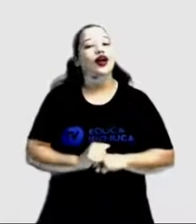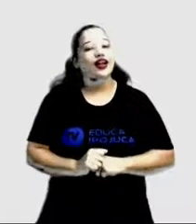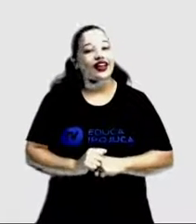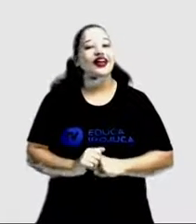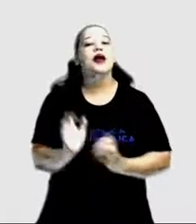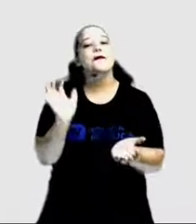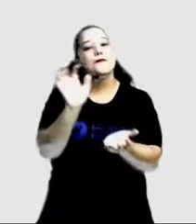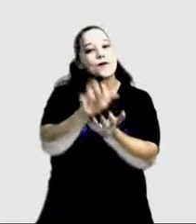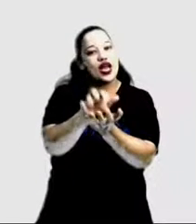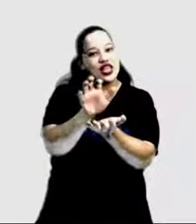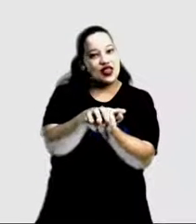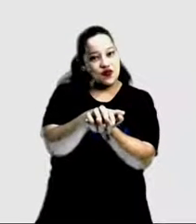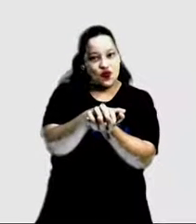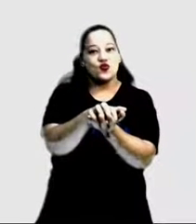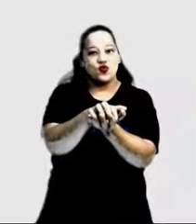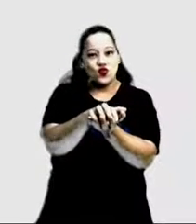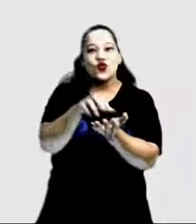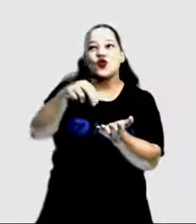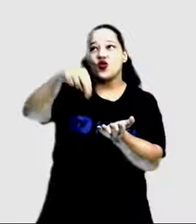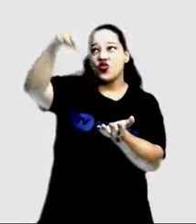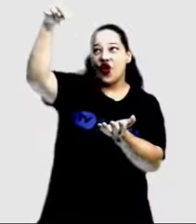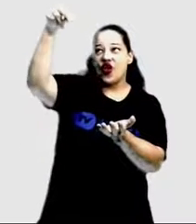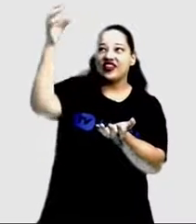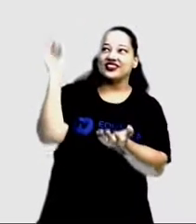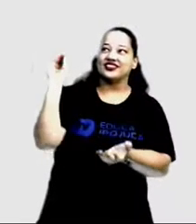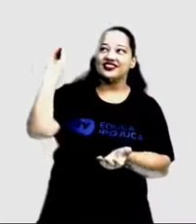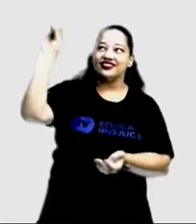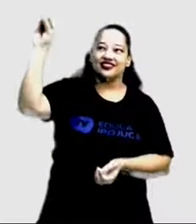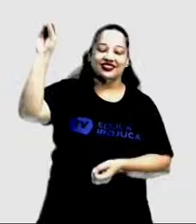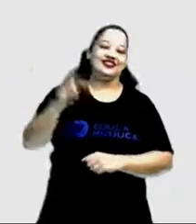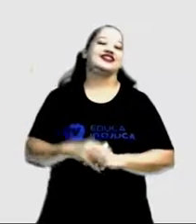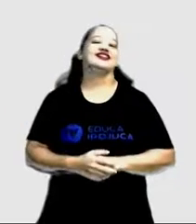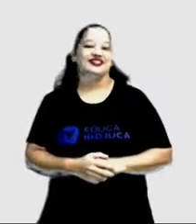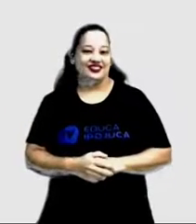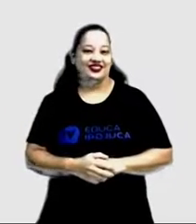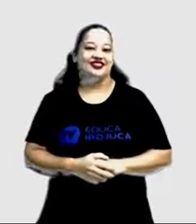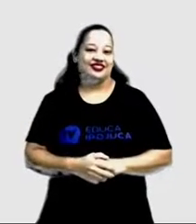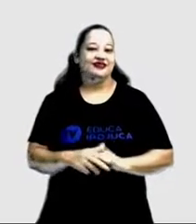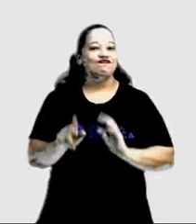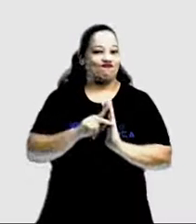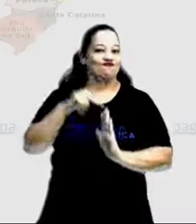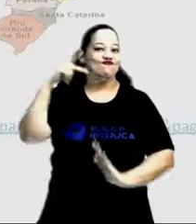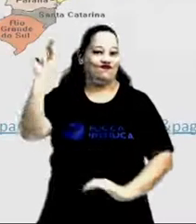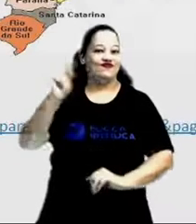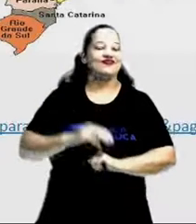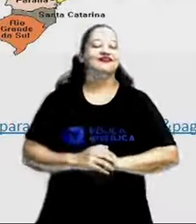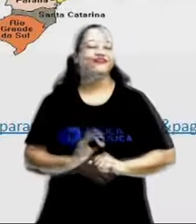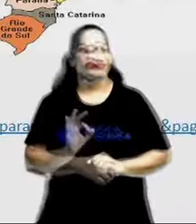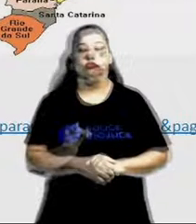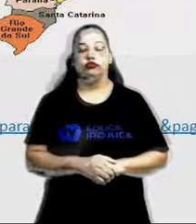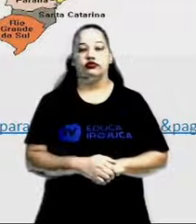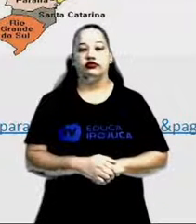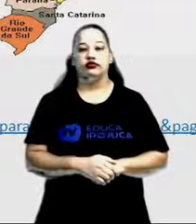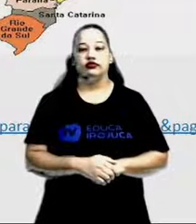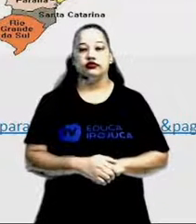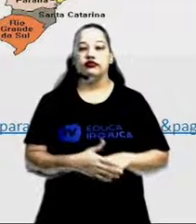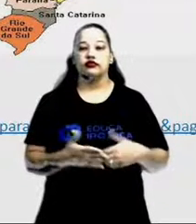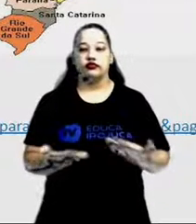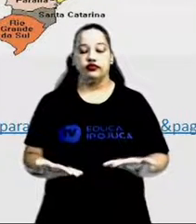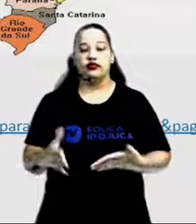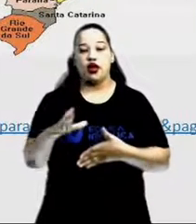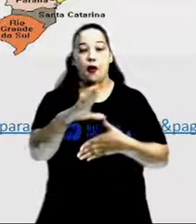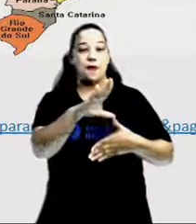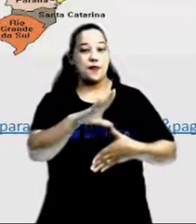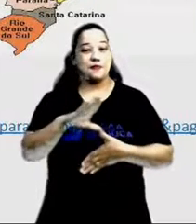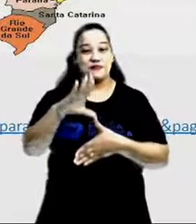faz parte da região Nordeste, certo, crianças? E este